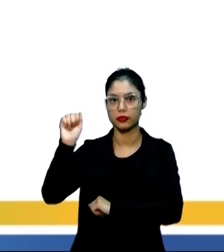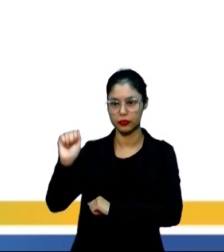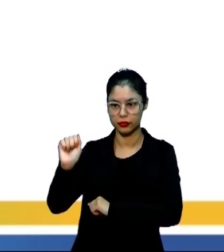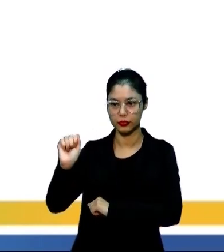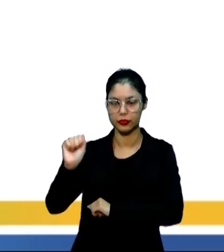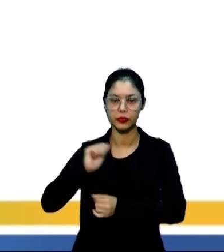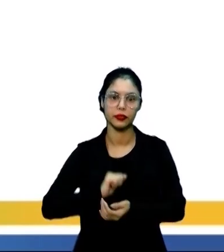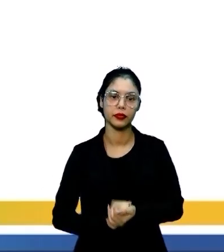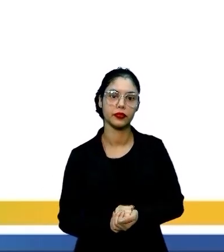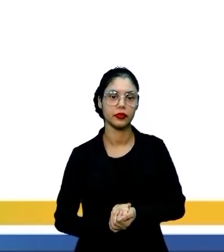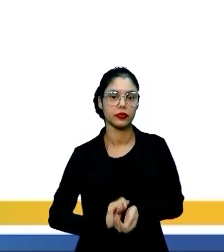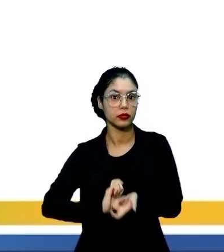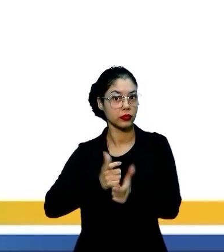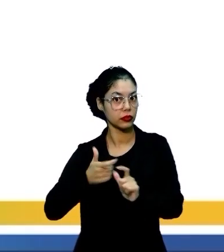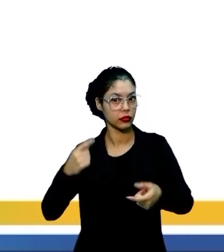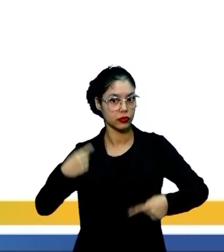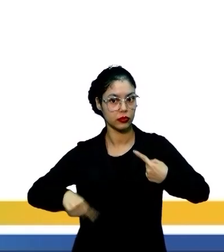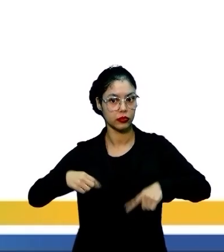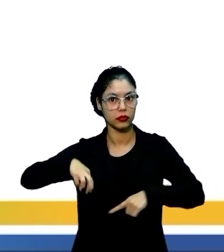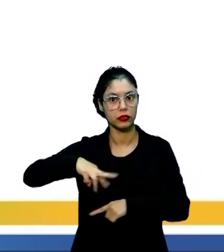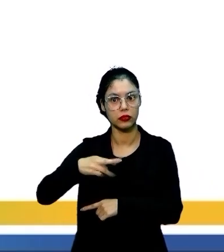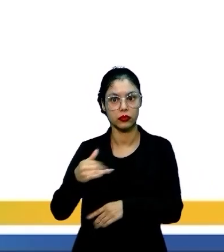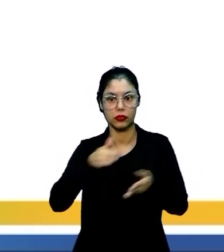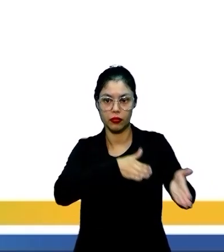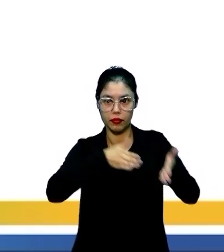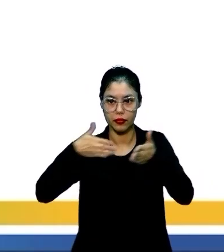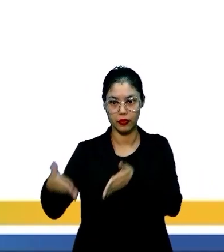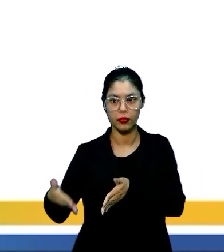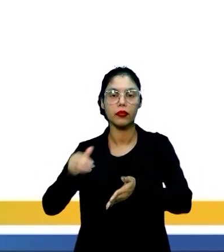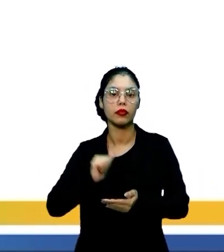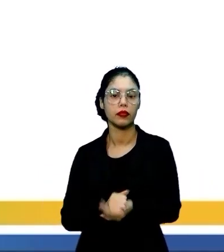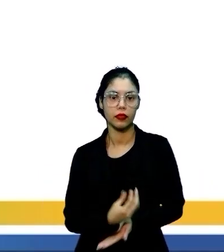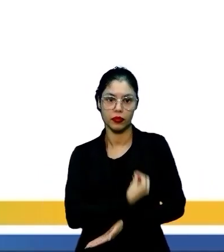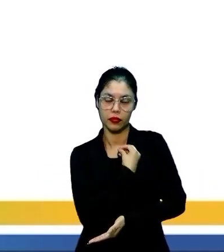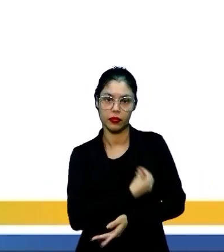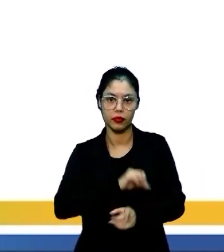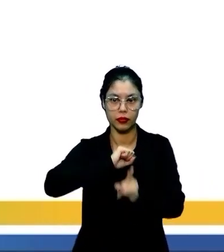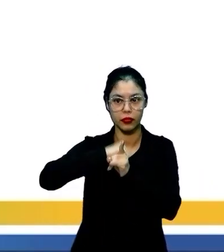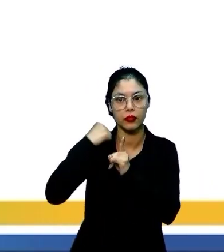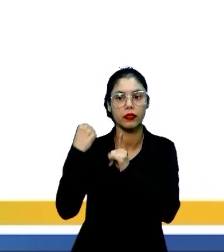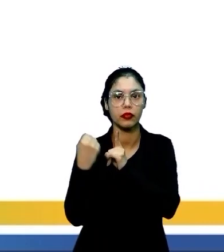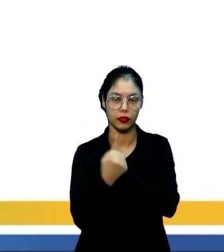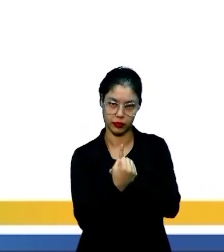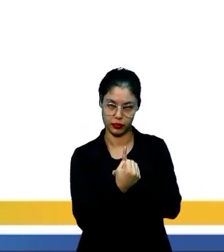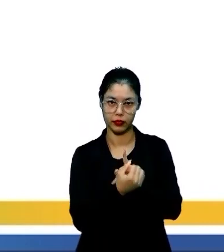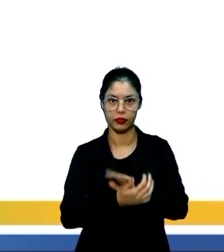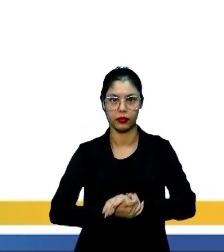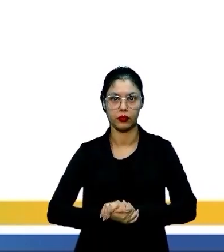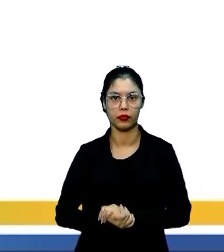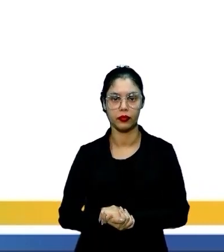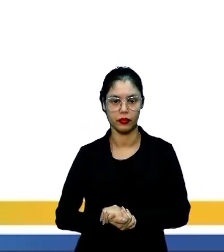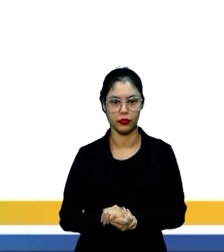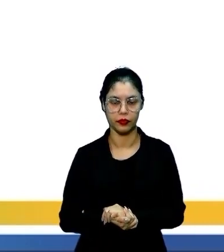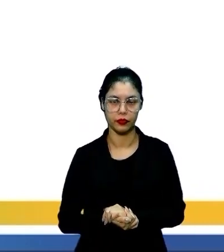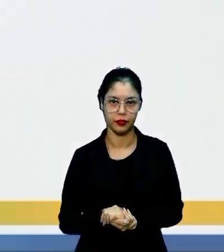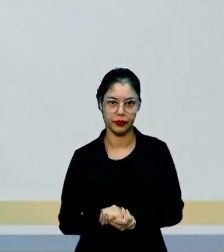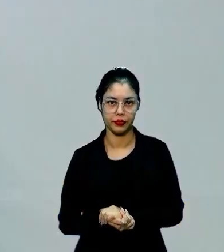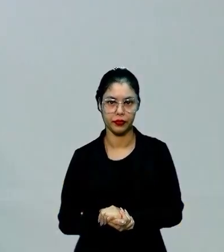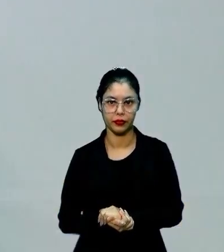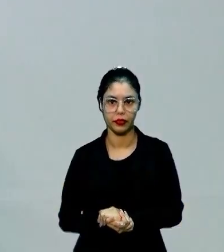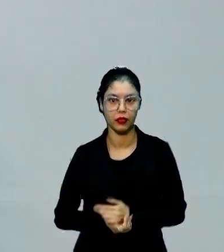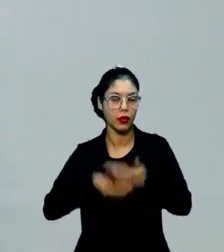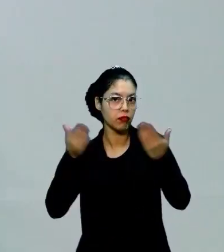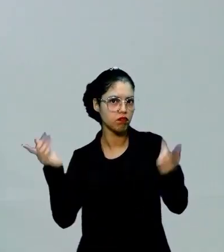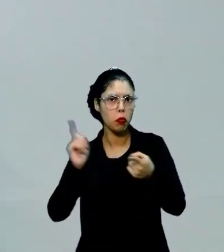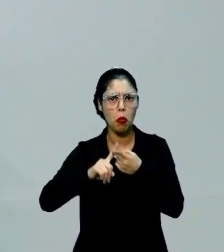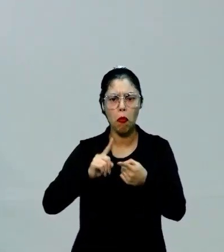A. A dimensão política do marxismo é parte de sua interpretação da vida social.